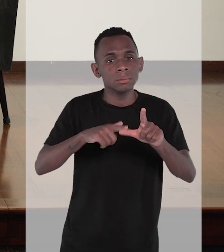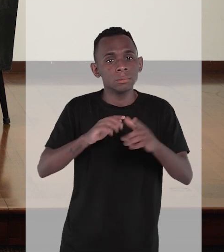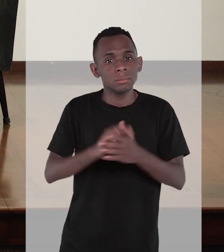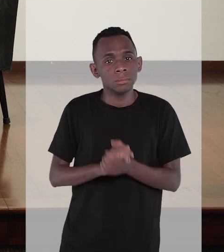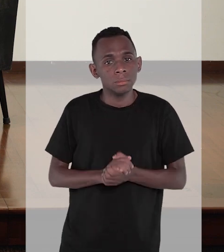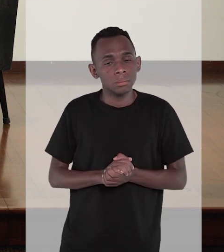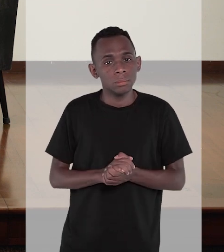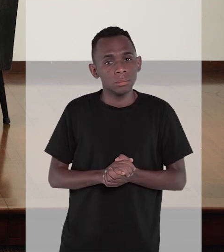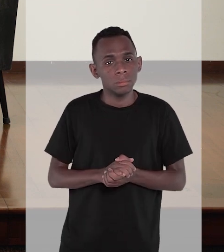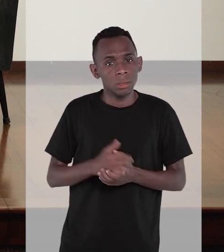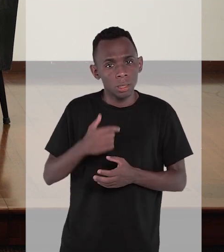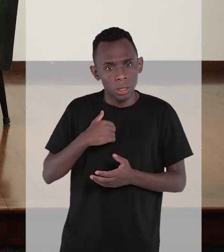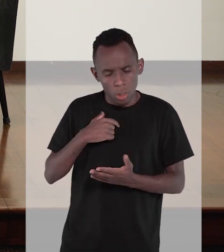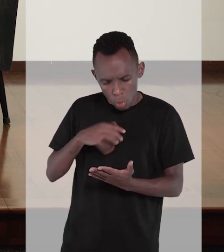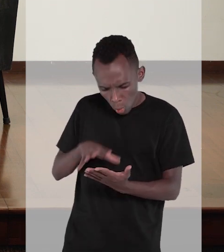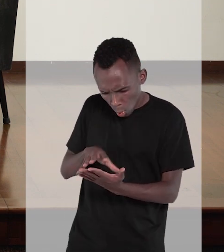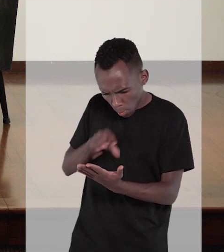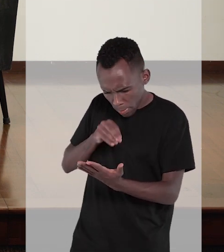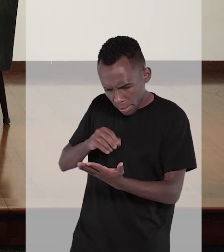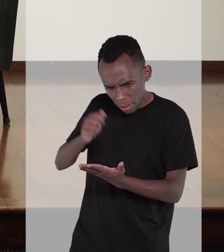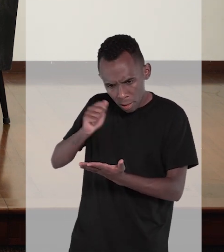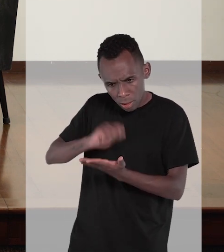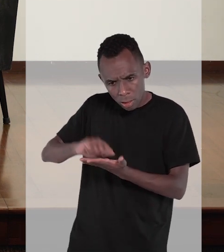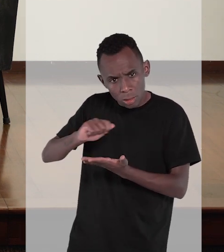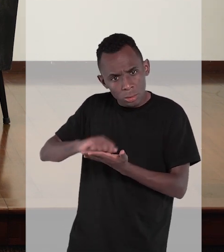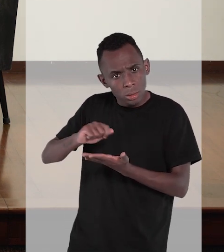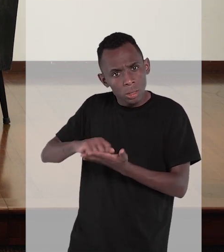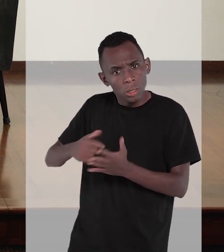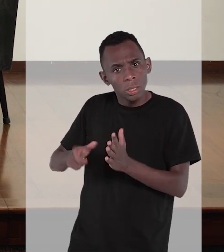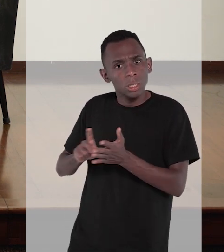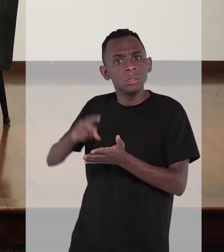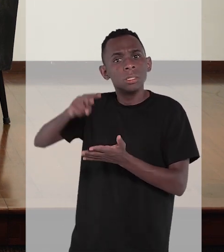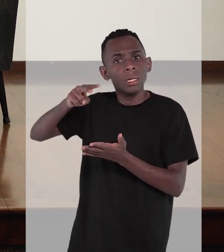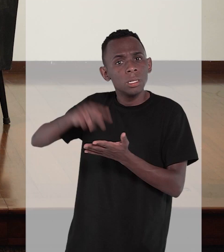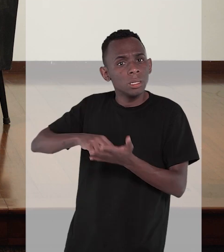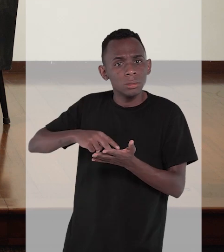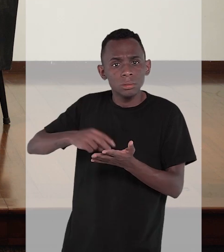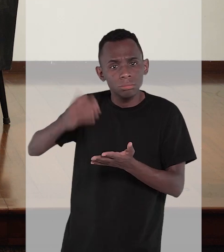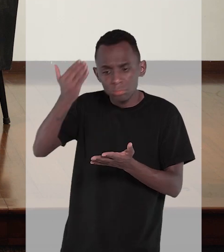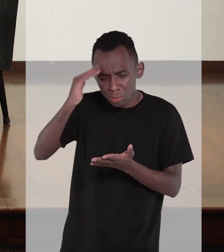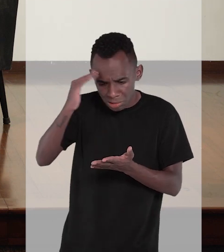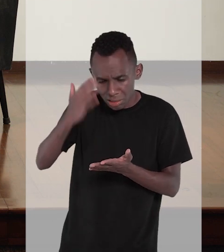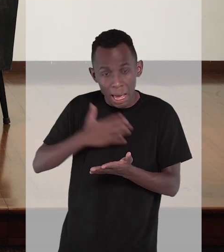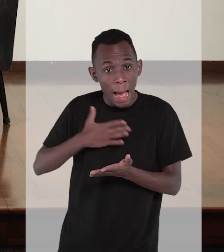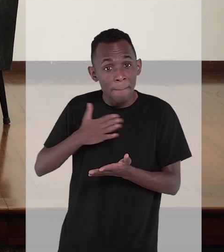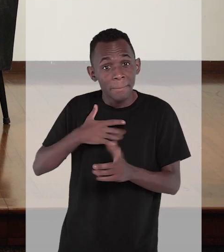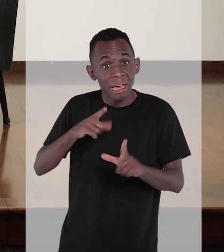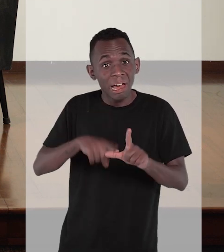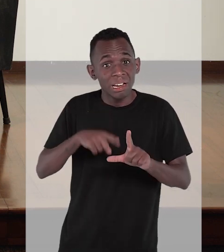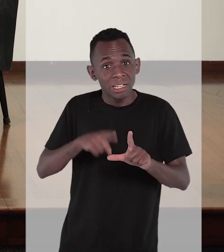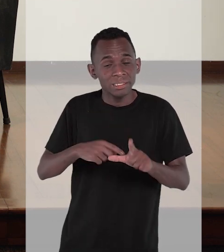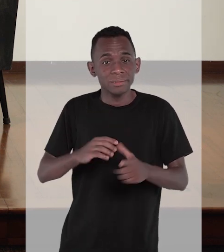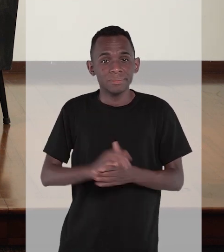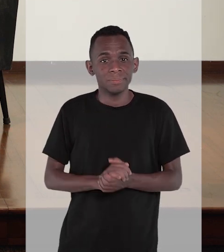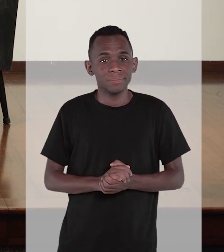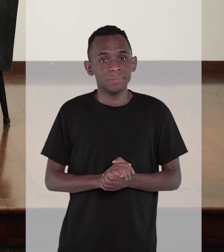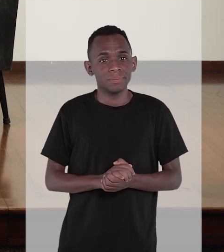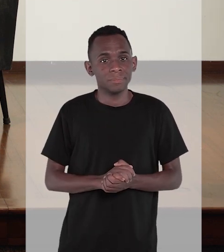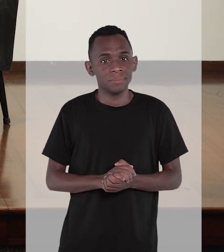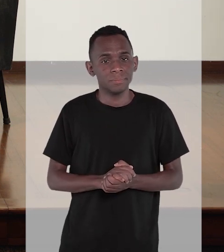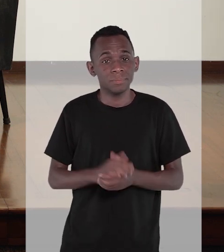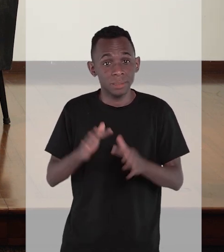Depois eu escrevi aqui, copiei, o Fernandinho, copiei a letra do que eu tinha lido, John, e eu não estou entendendo.